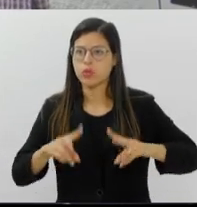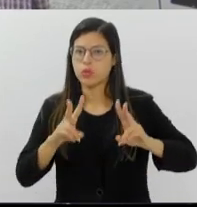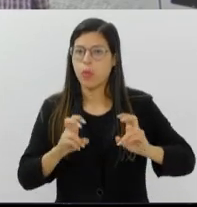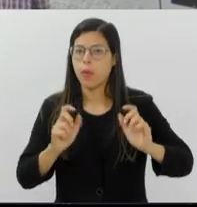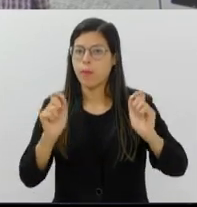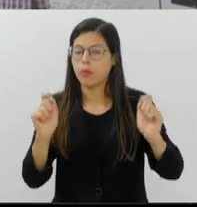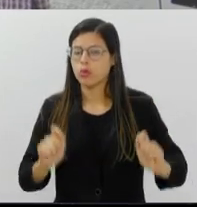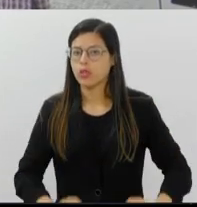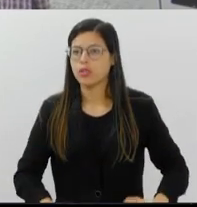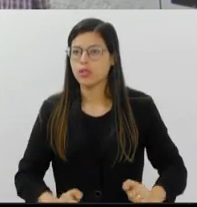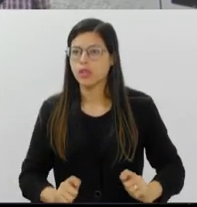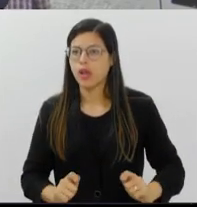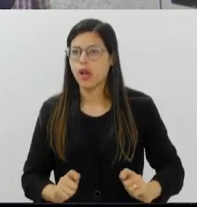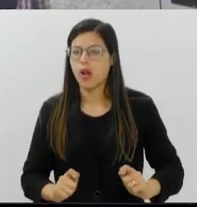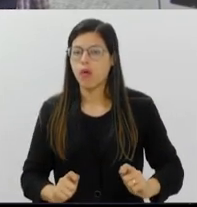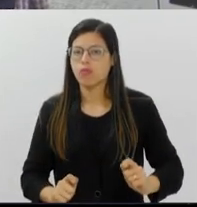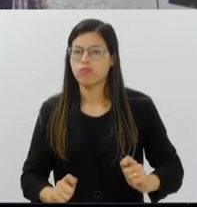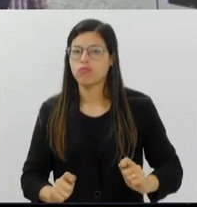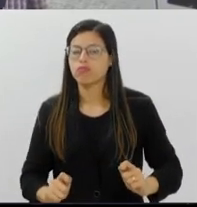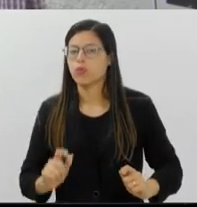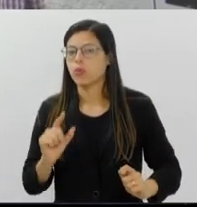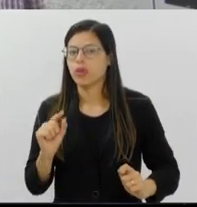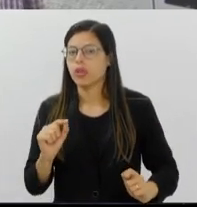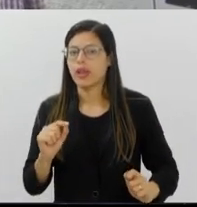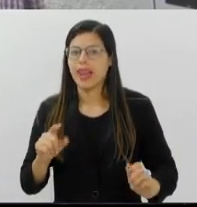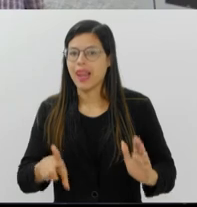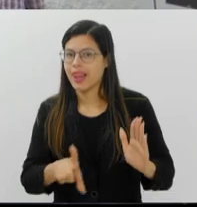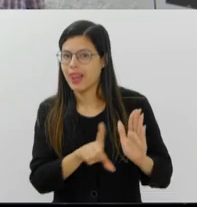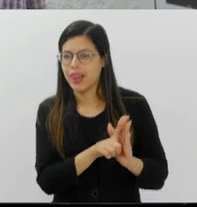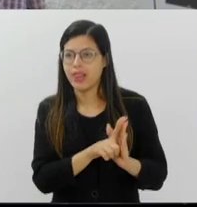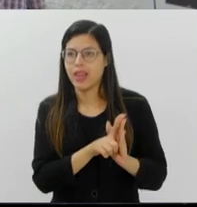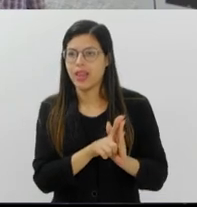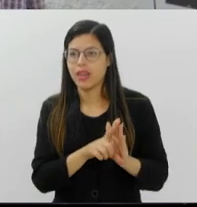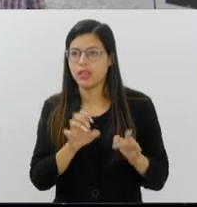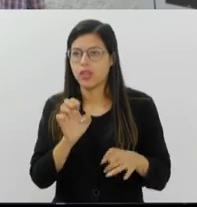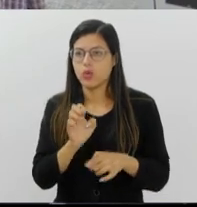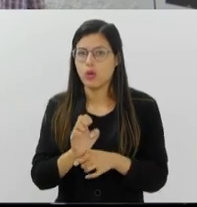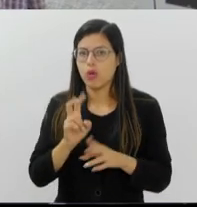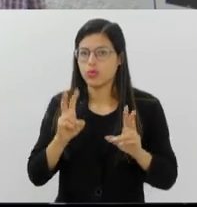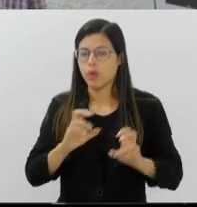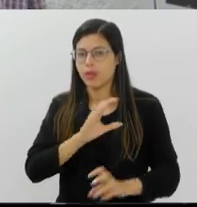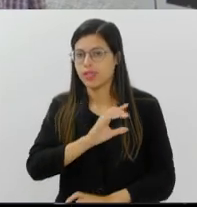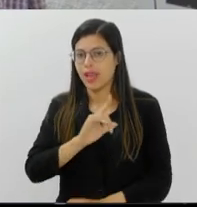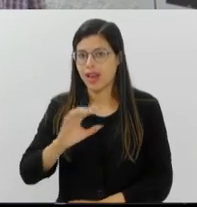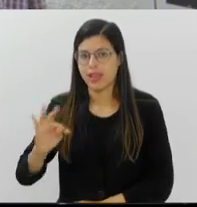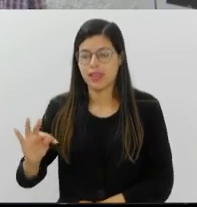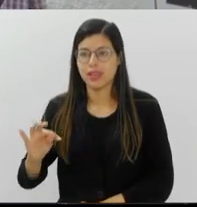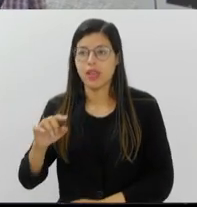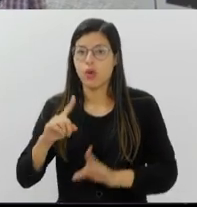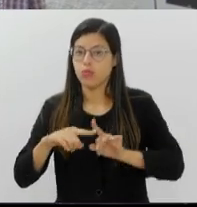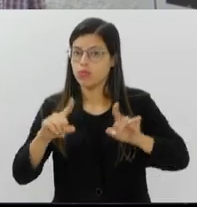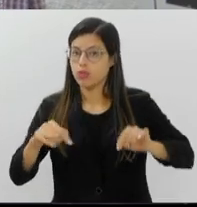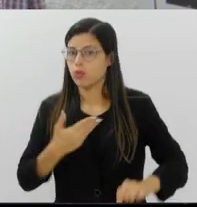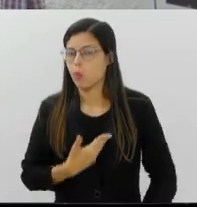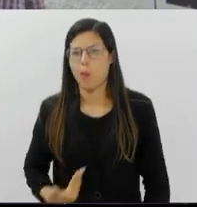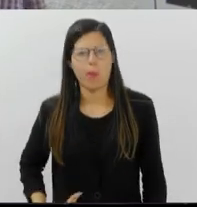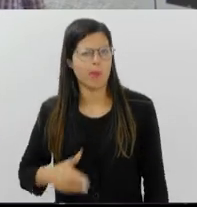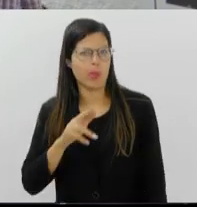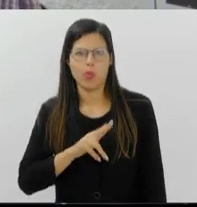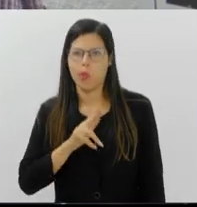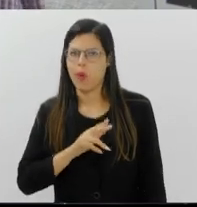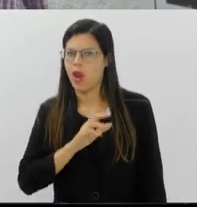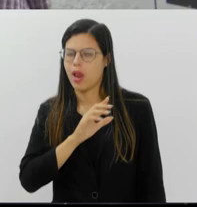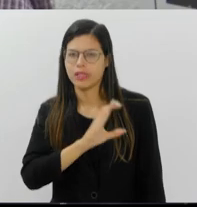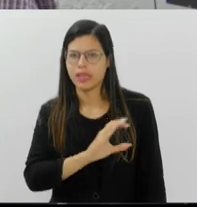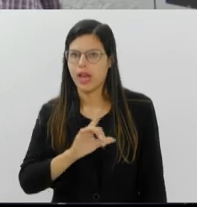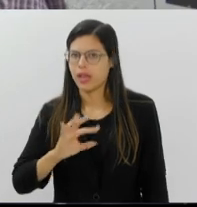potencial atingimento a uma lei federal que versa sobre a CLT. A relação dos servidores do estado, ela não é seletizada, ela é